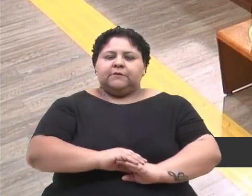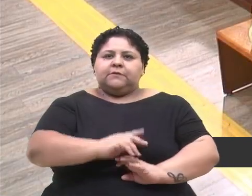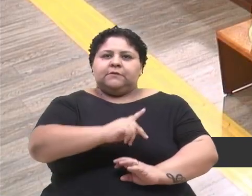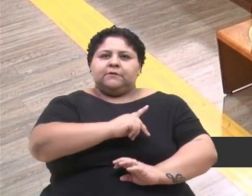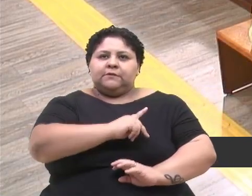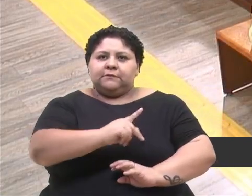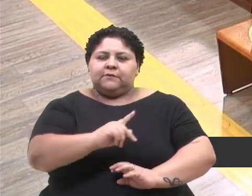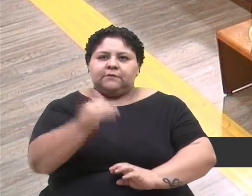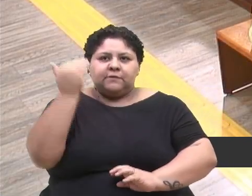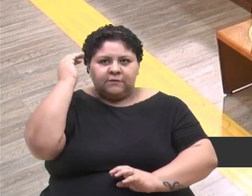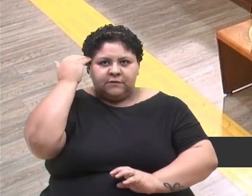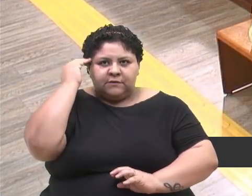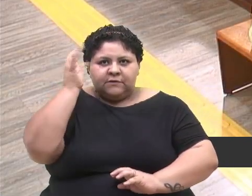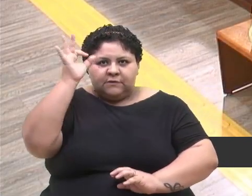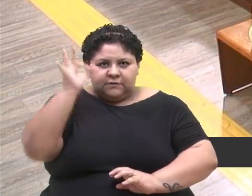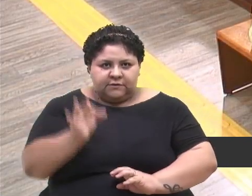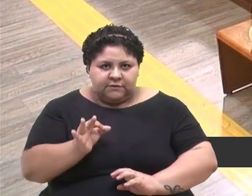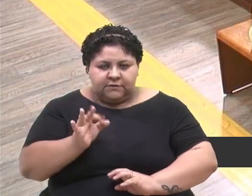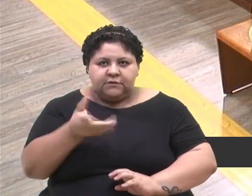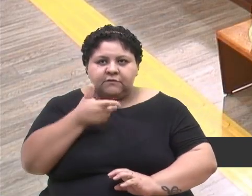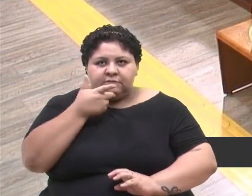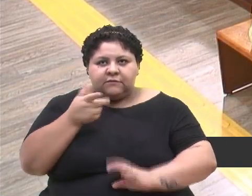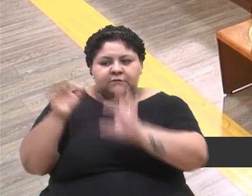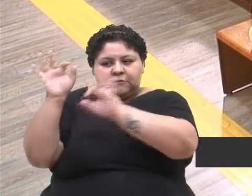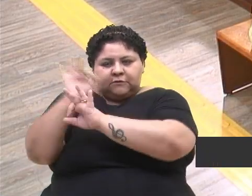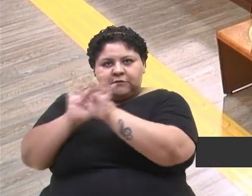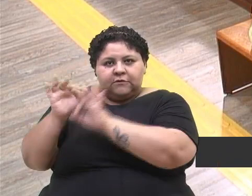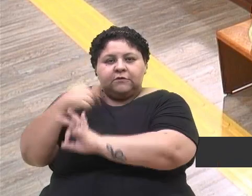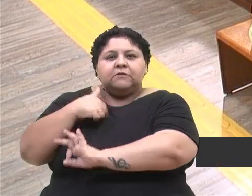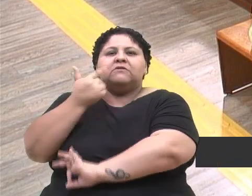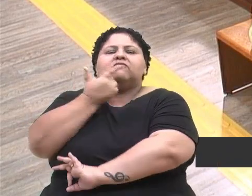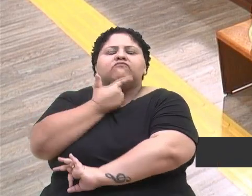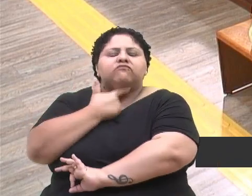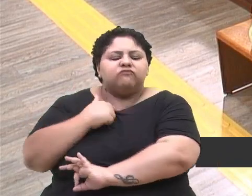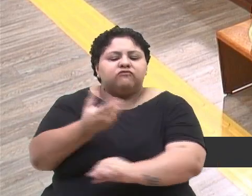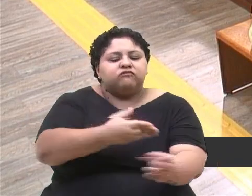sei se me cabe uma questão de ordem. Eu